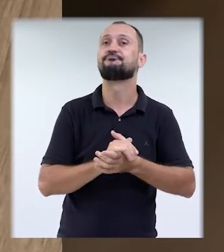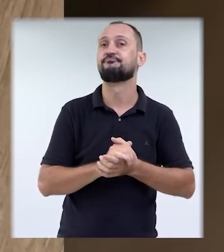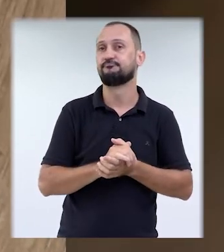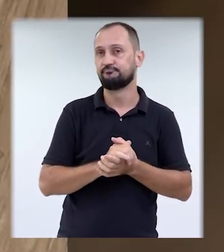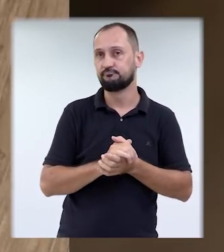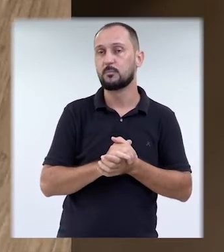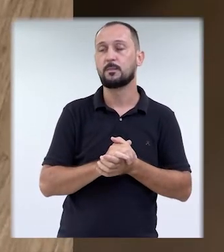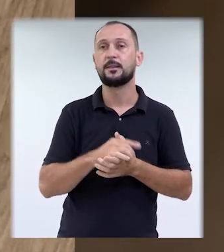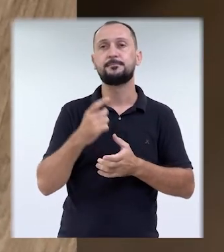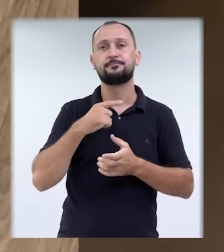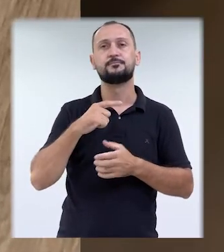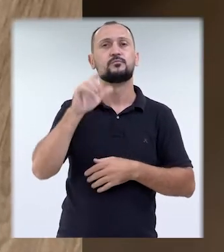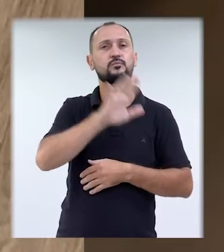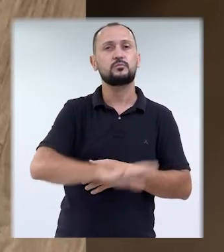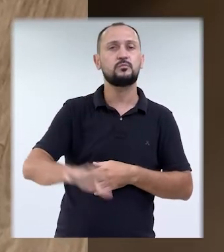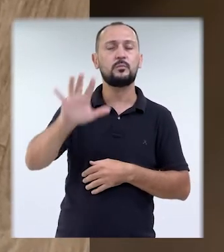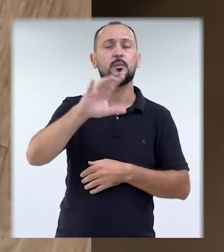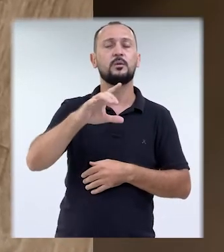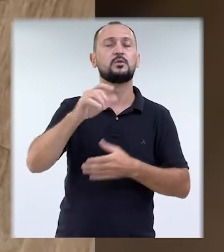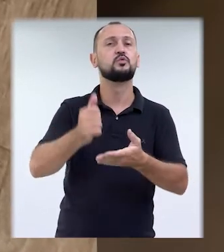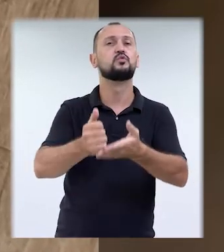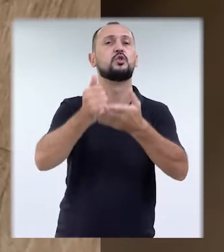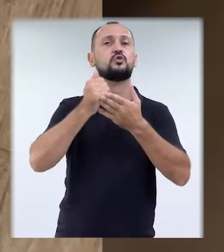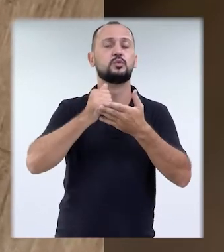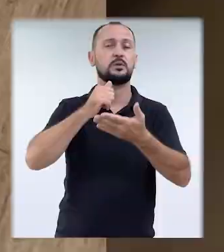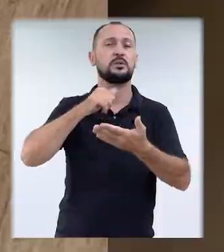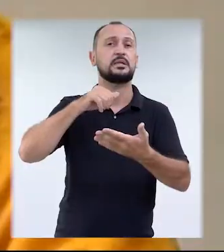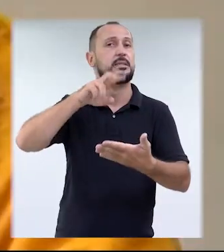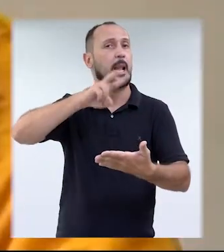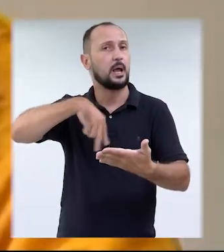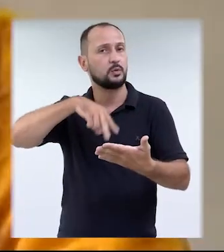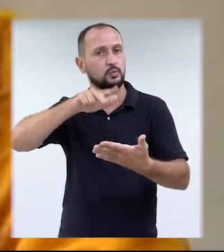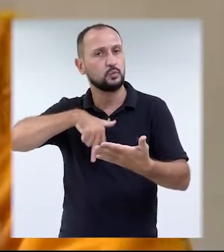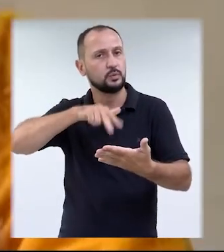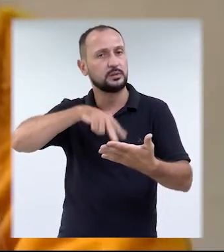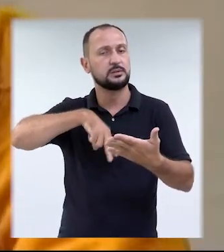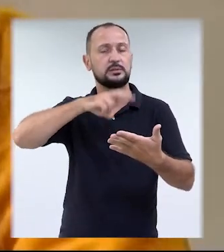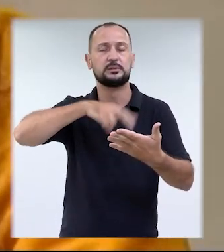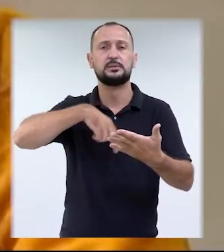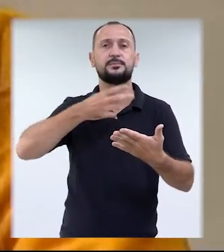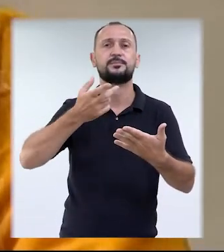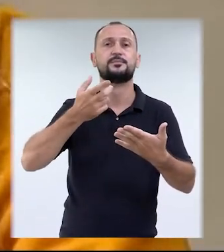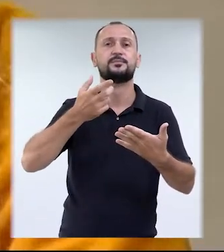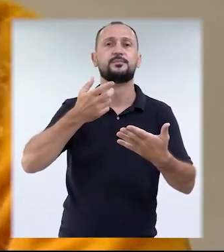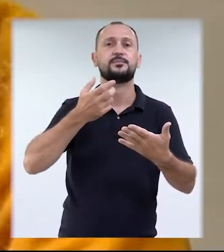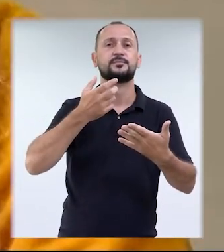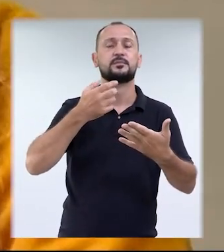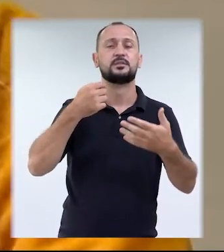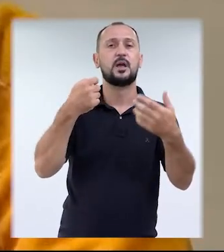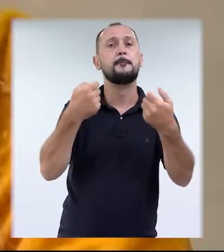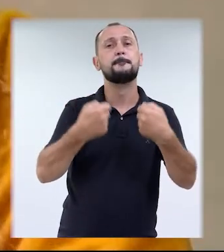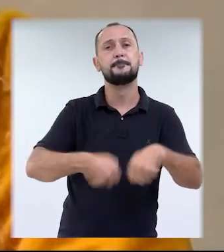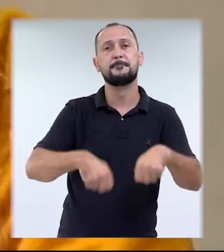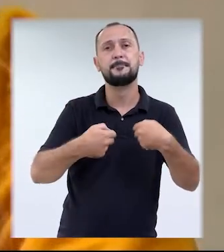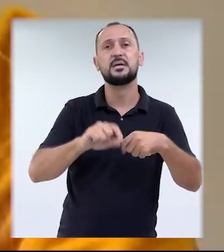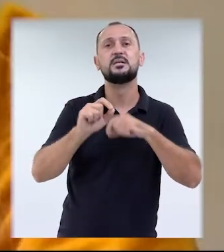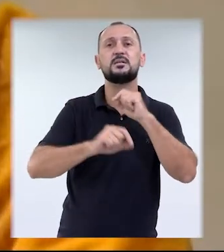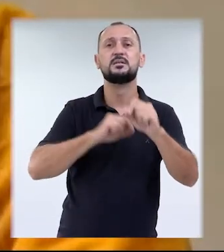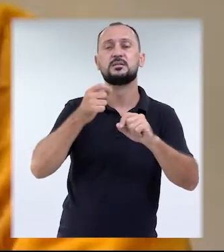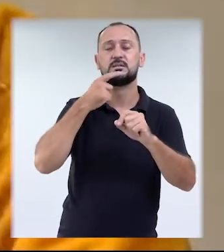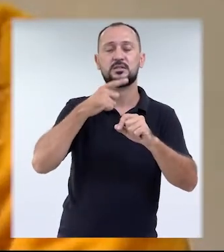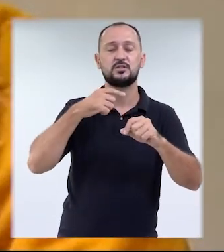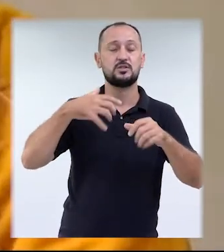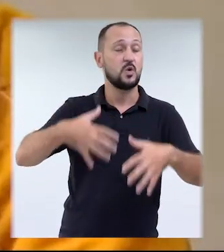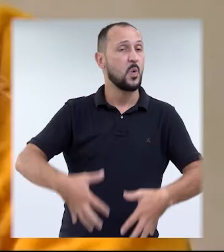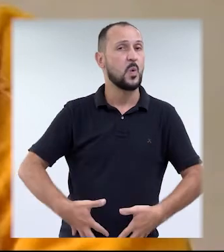e esse universo, né, que nos oferece aí das leituras. A gente precisa fazer